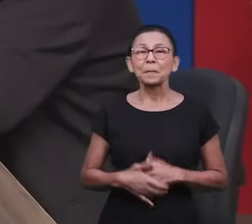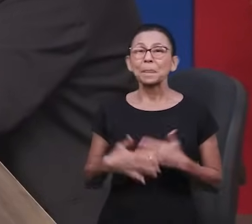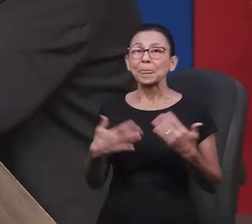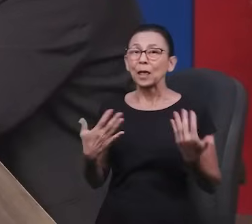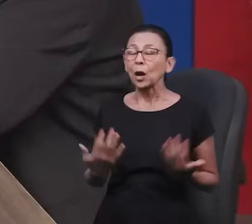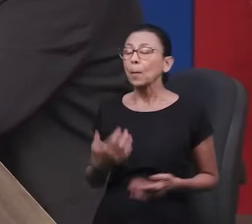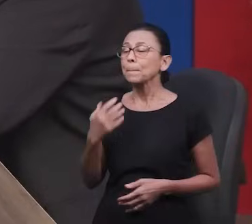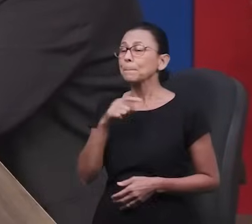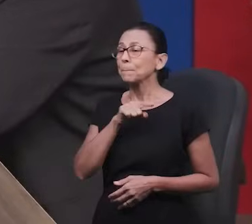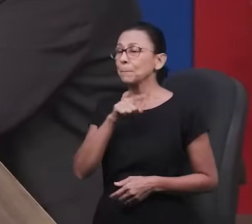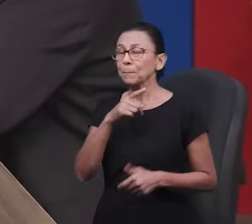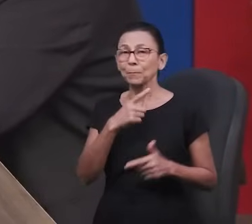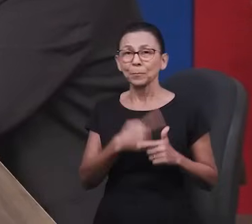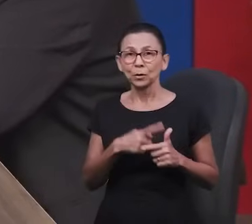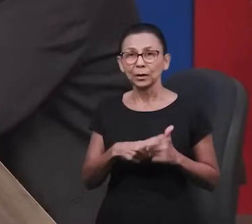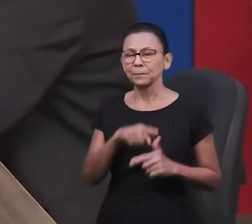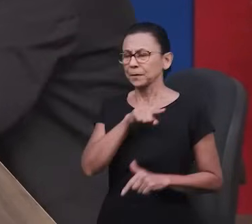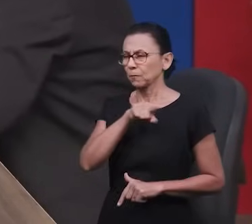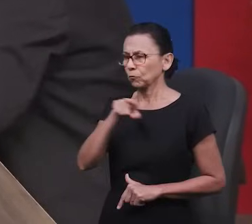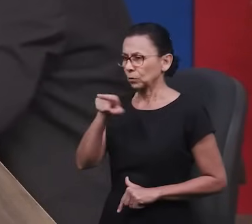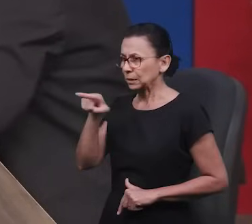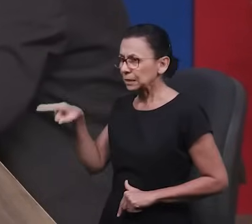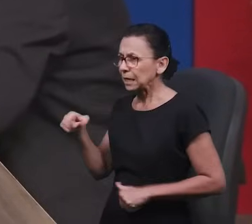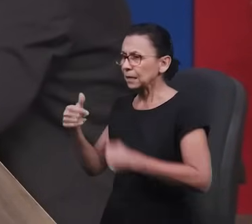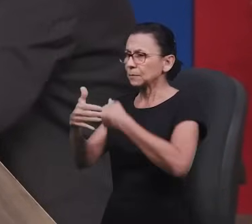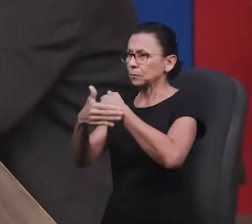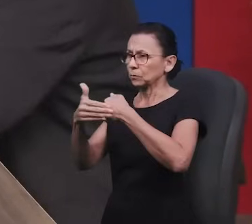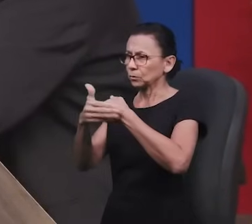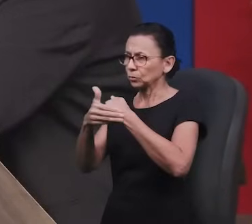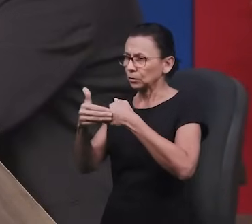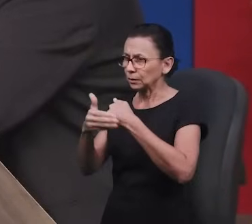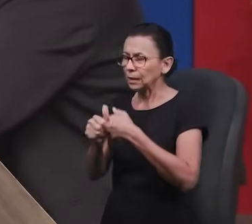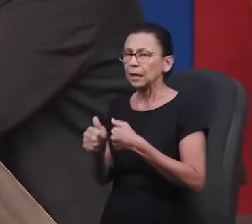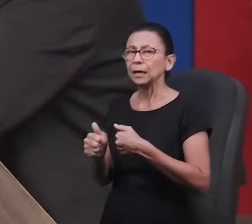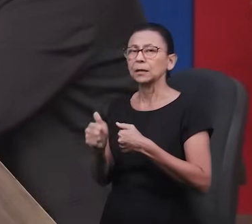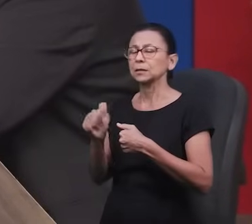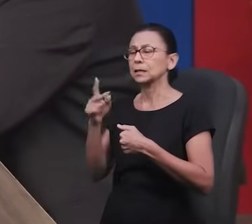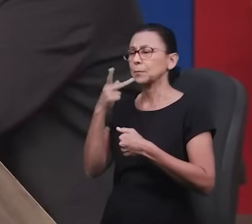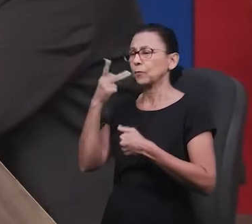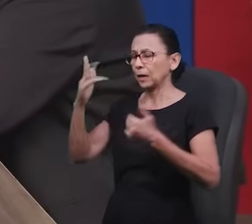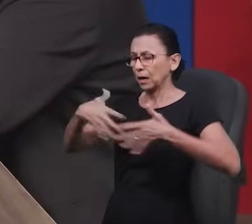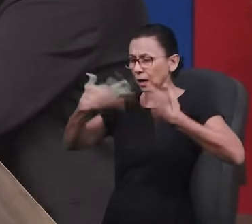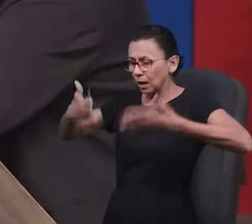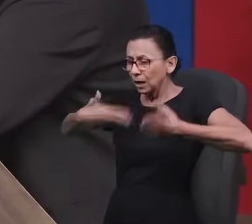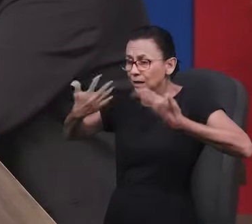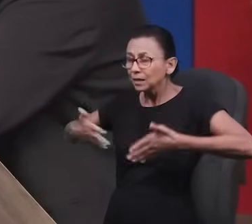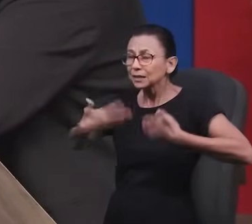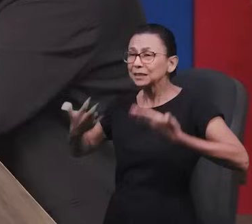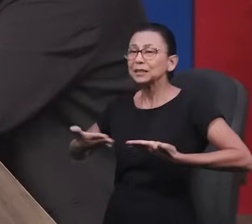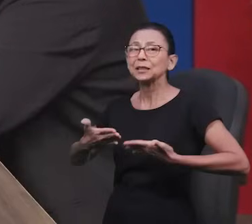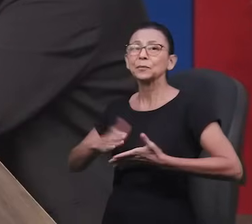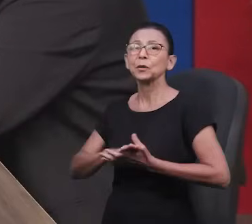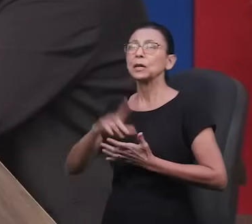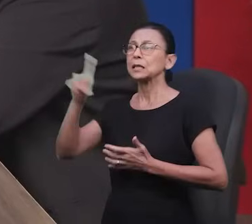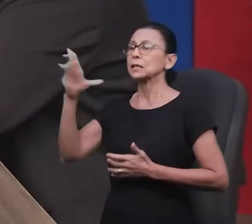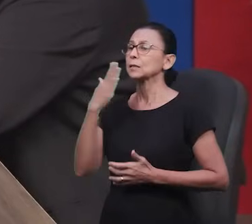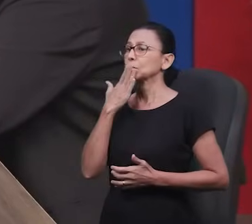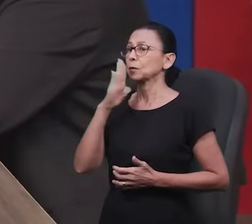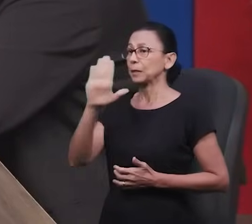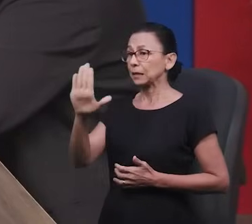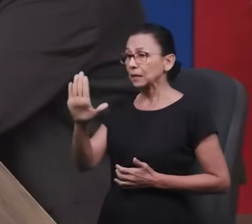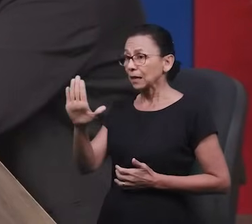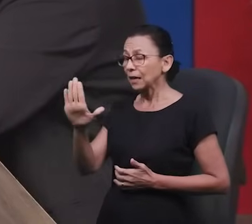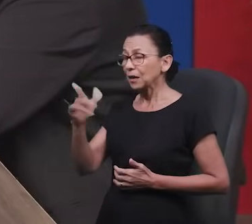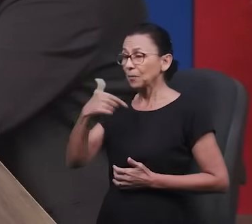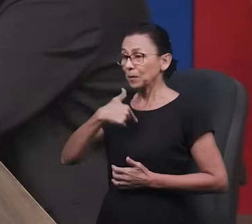esse tempo, eu recebia uma palavra de conforto, eu recebia uma palavra de consolo, de ânimo. Foi aí que eu